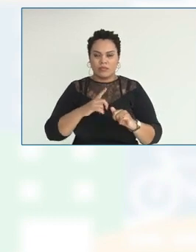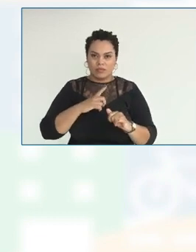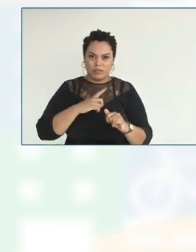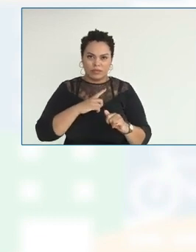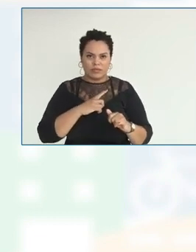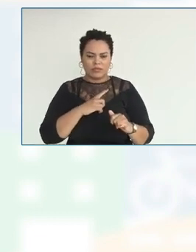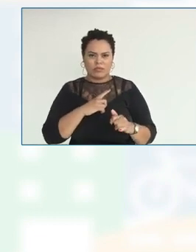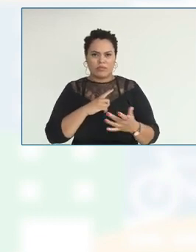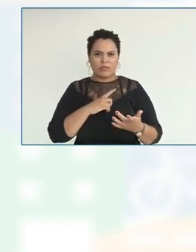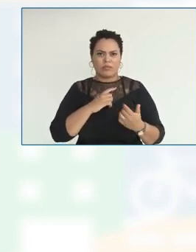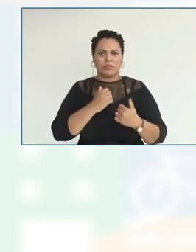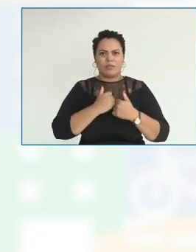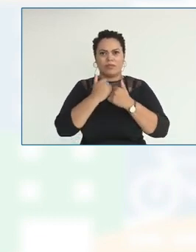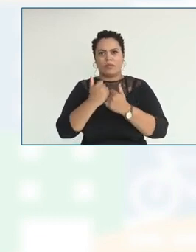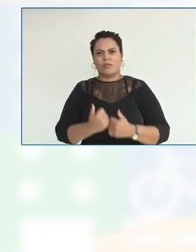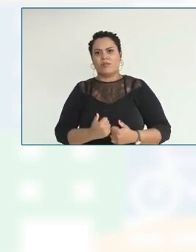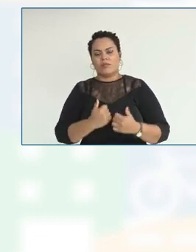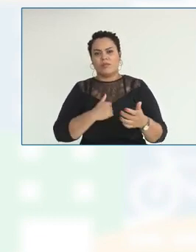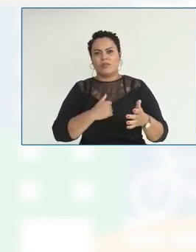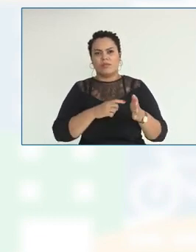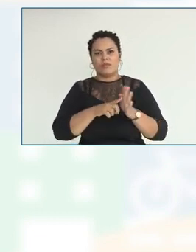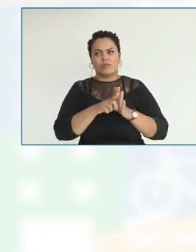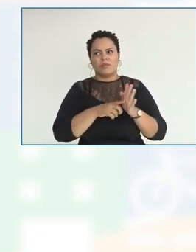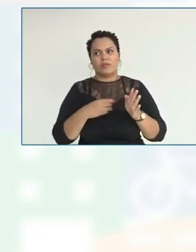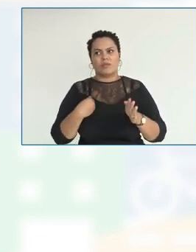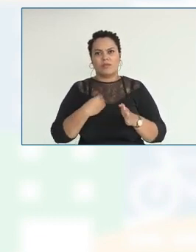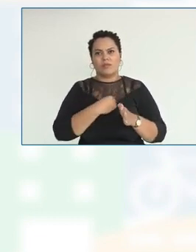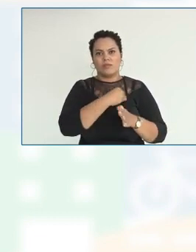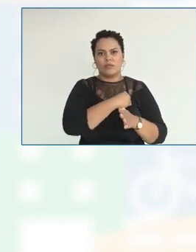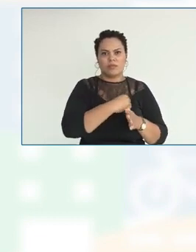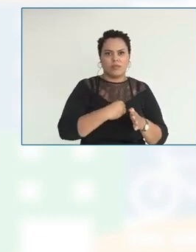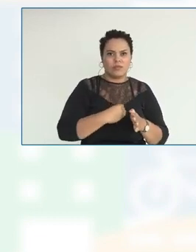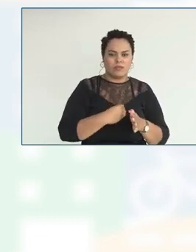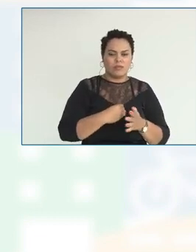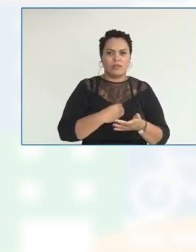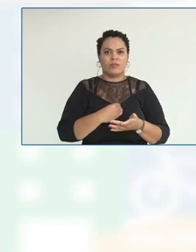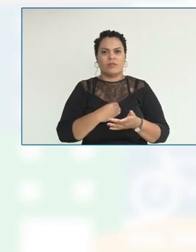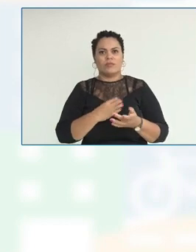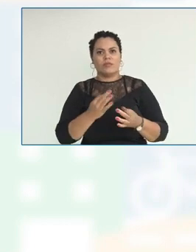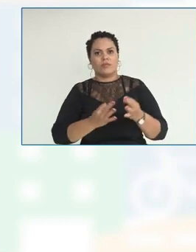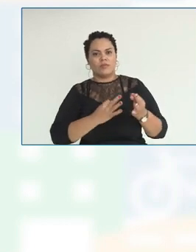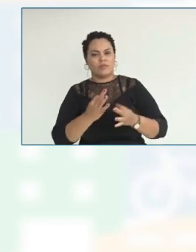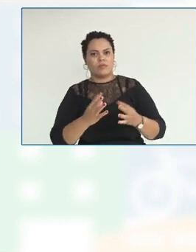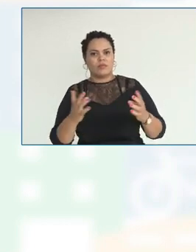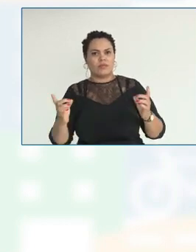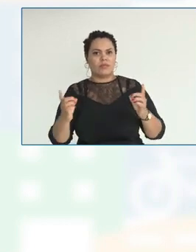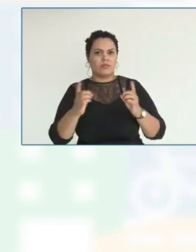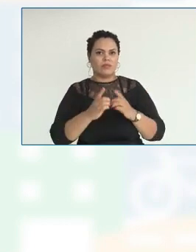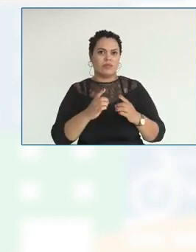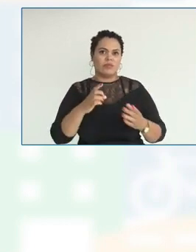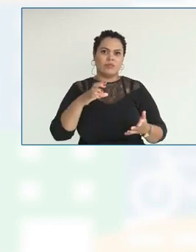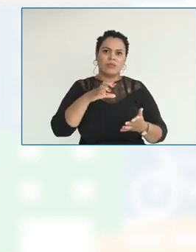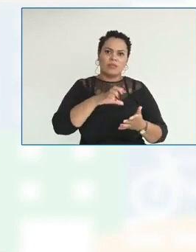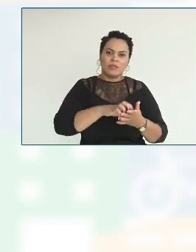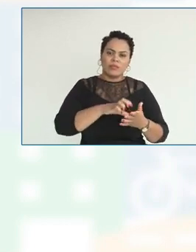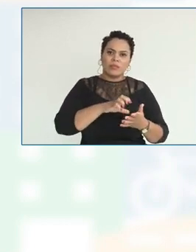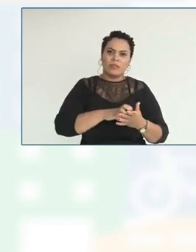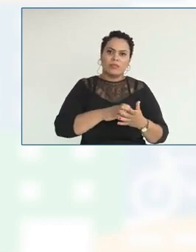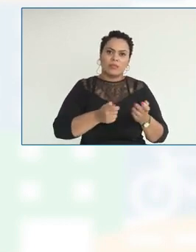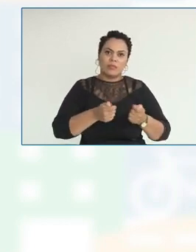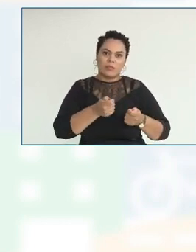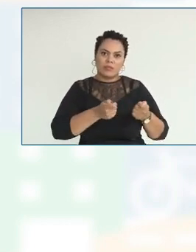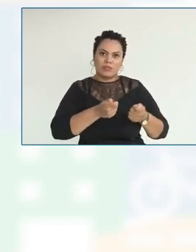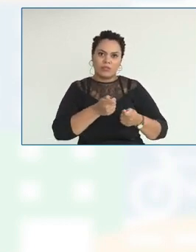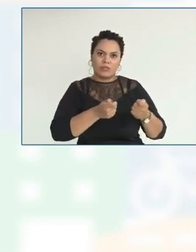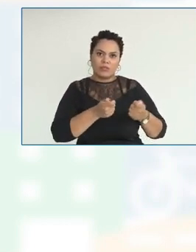apoio diagnóstico e tratamento, isso quem faz é o Centro de Controle de Intoxicações, orientar a população sobre prevenção e